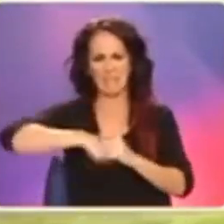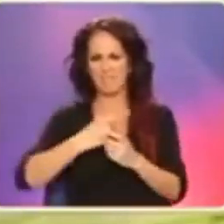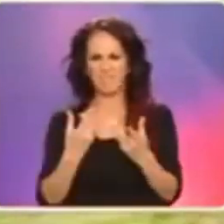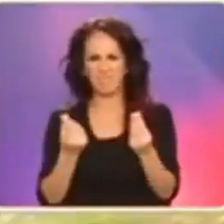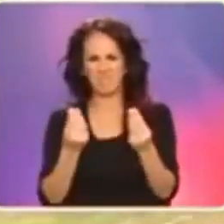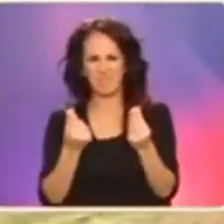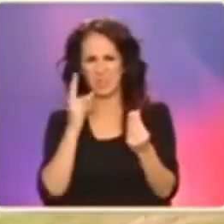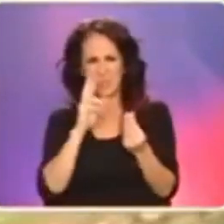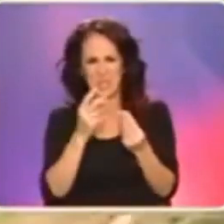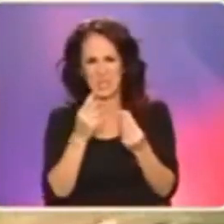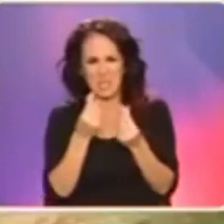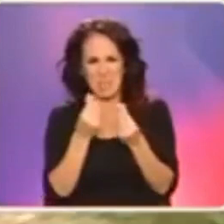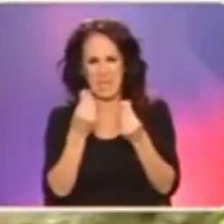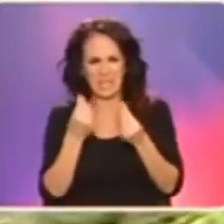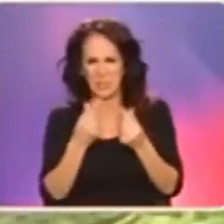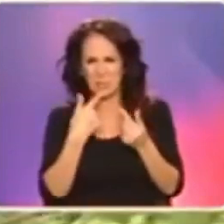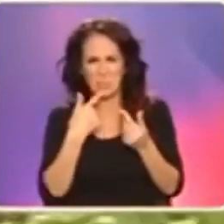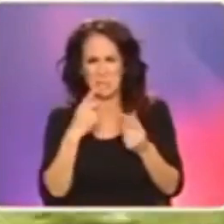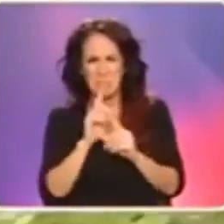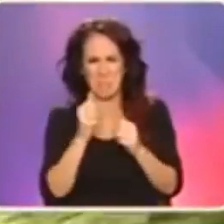verificar verdadeiramente